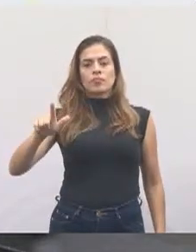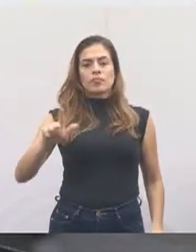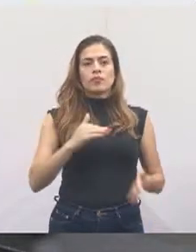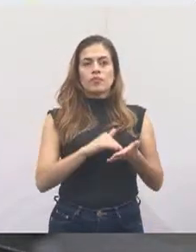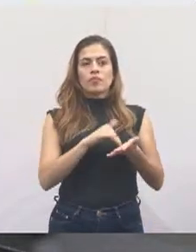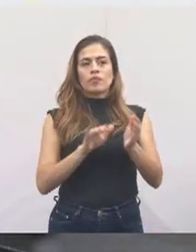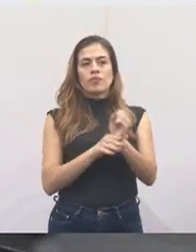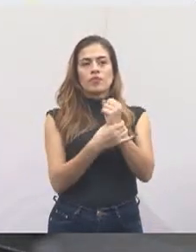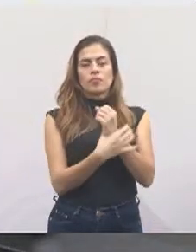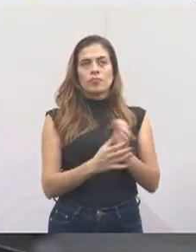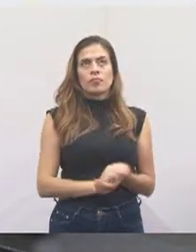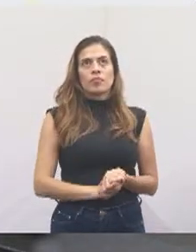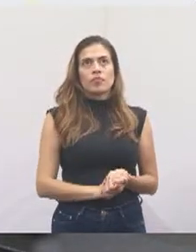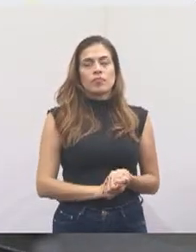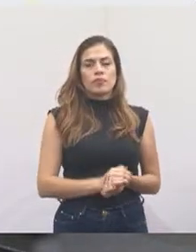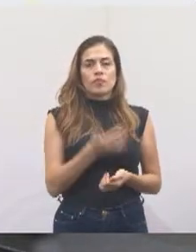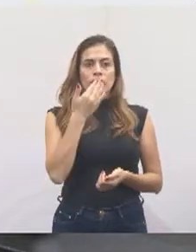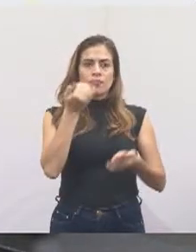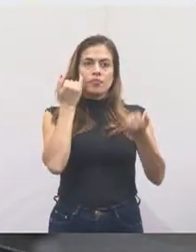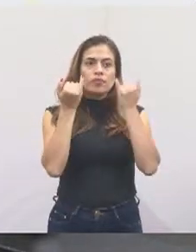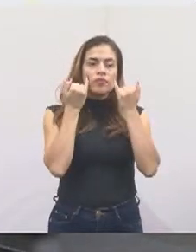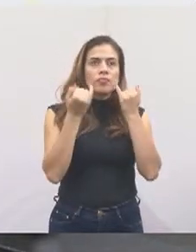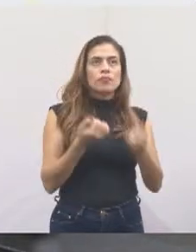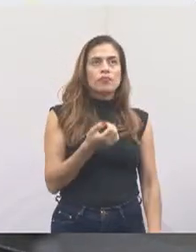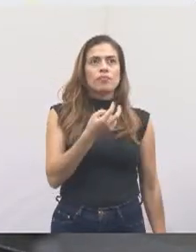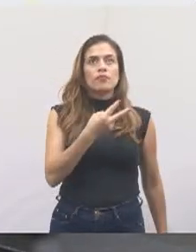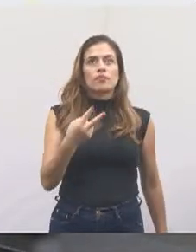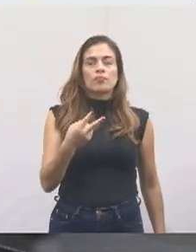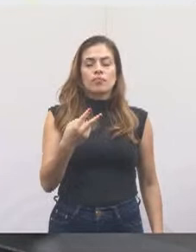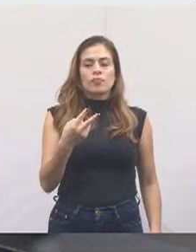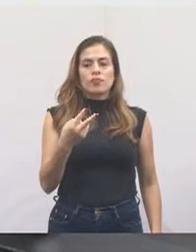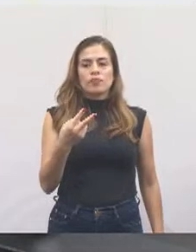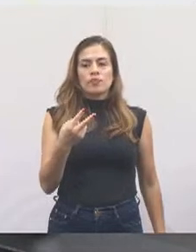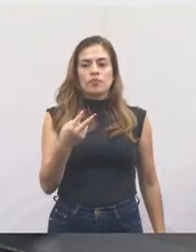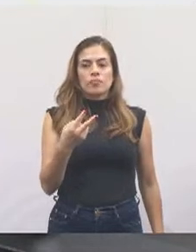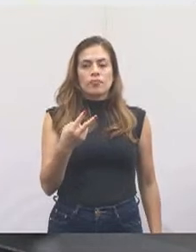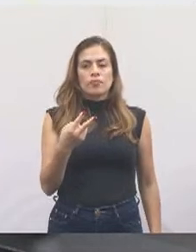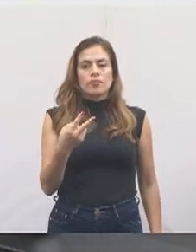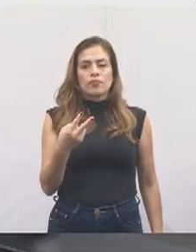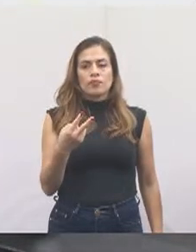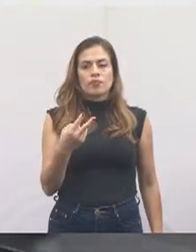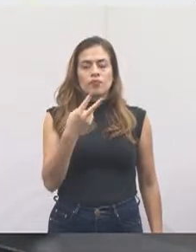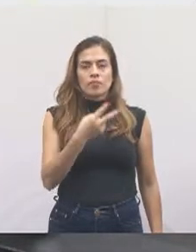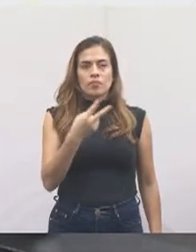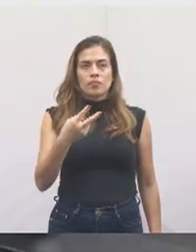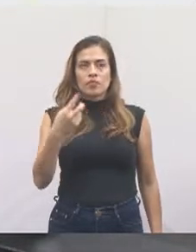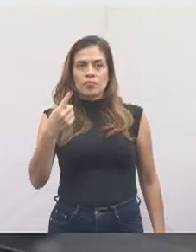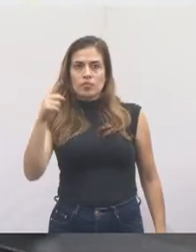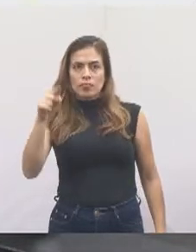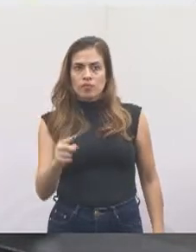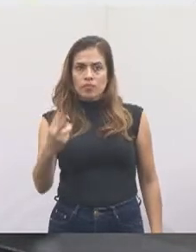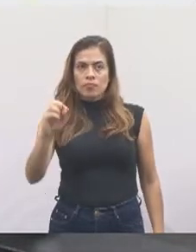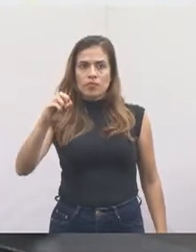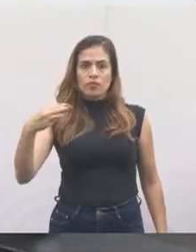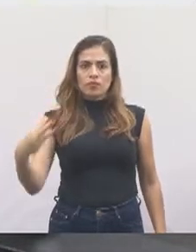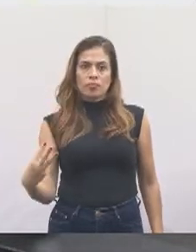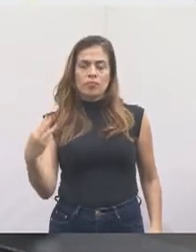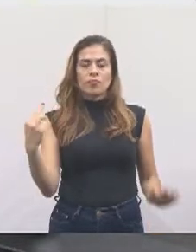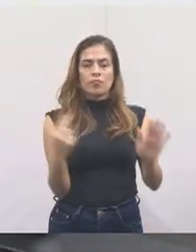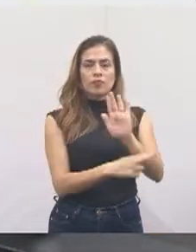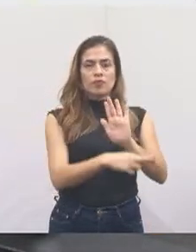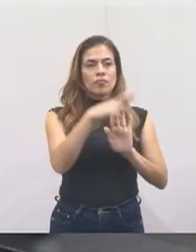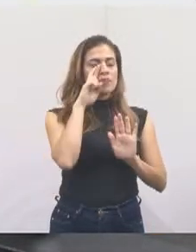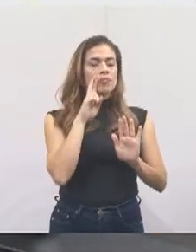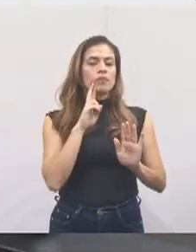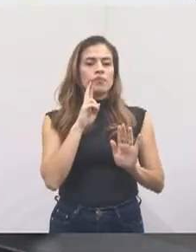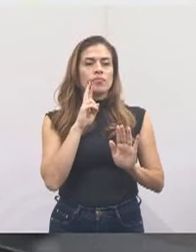Segurança referente ao pedido de Formação 22 2021/2023 de autoria do vereador Rogério Timóteo